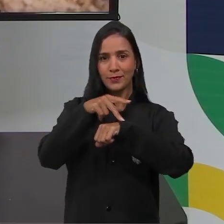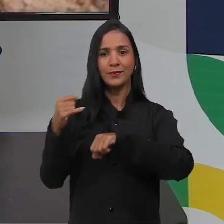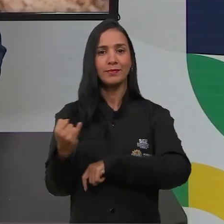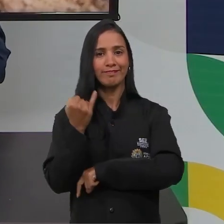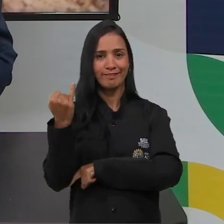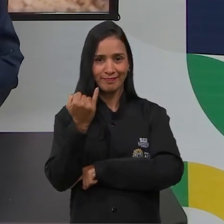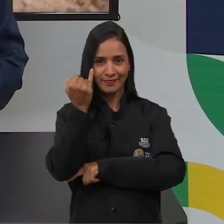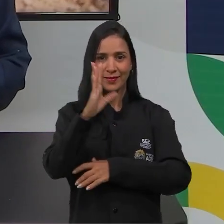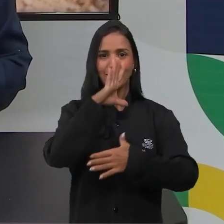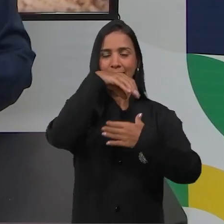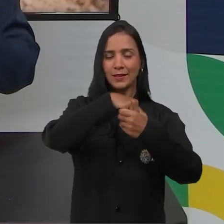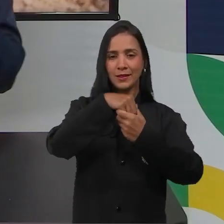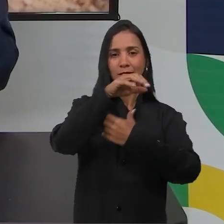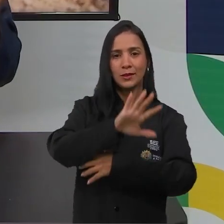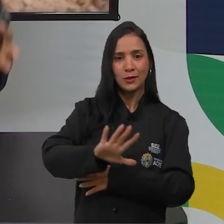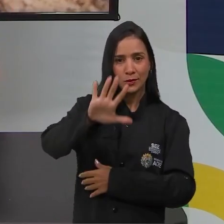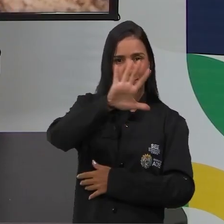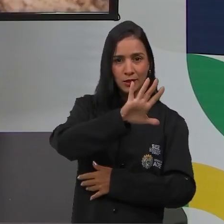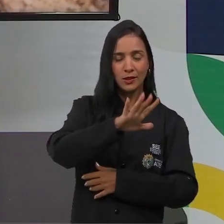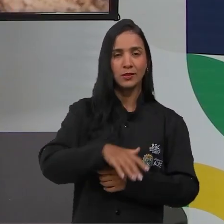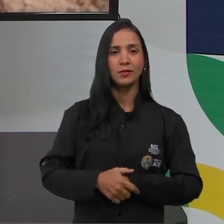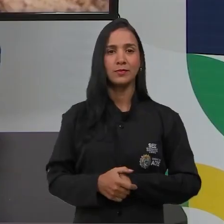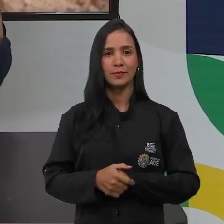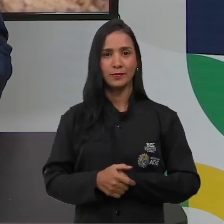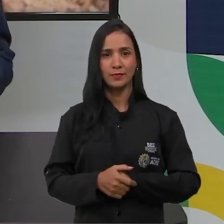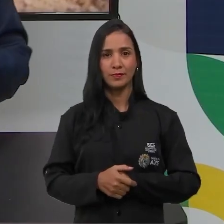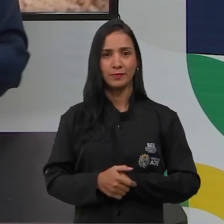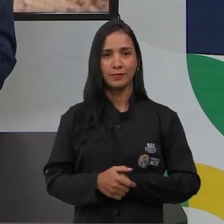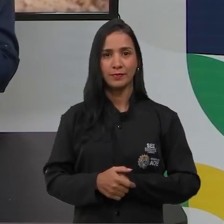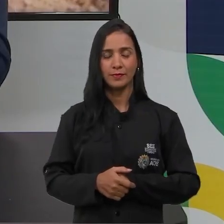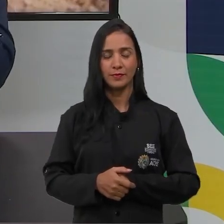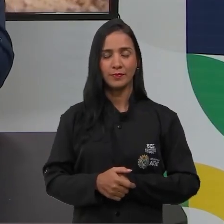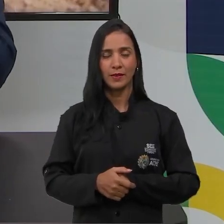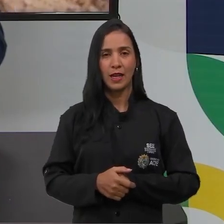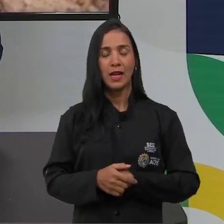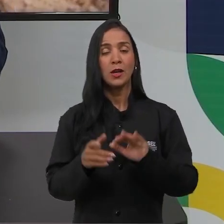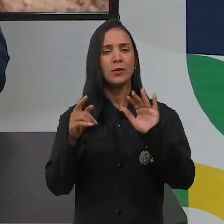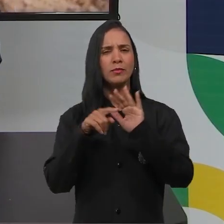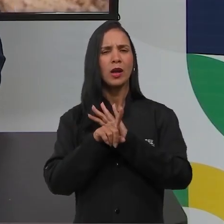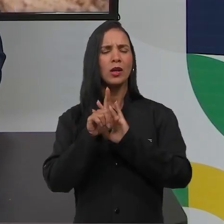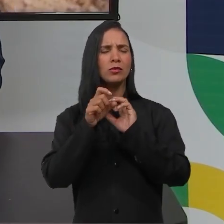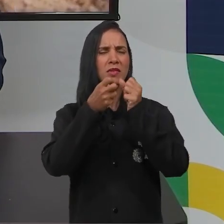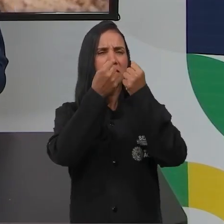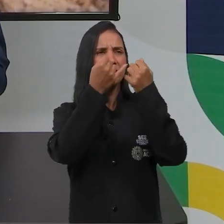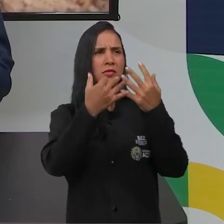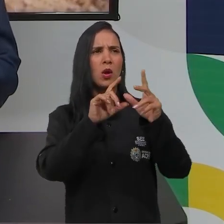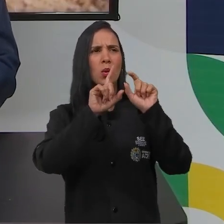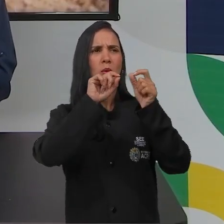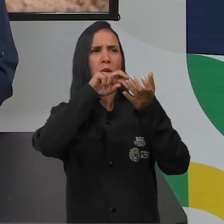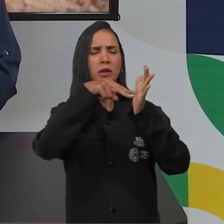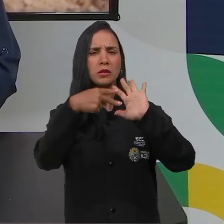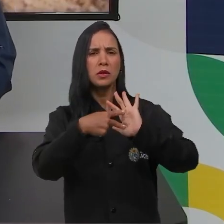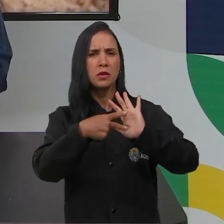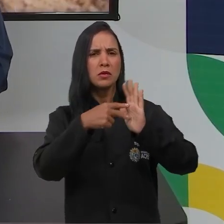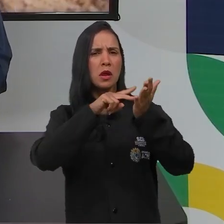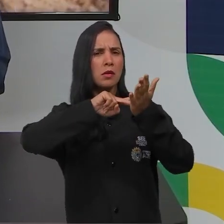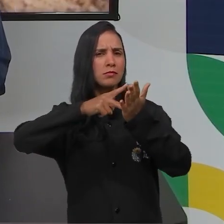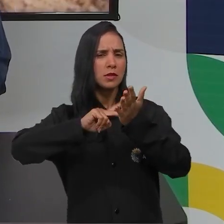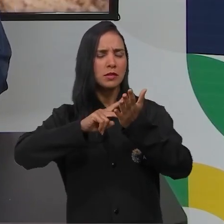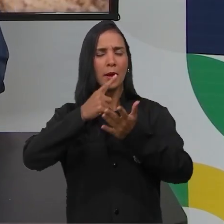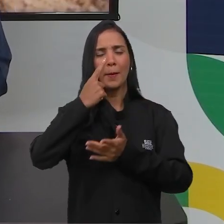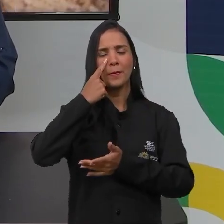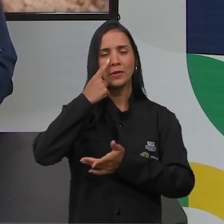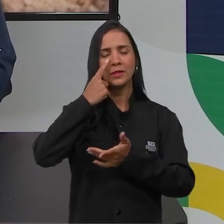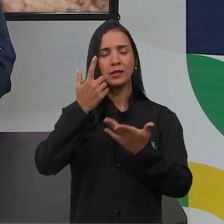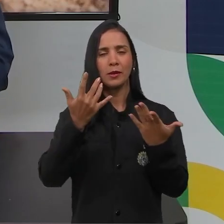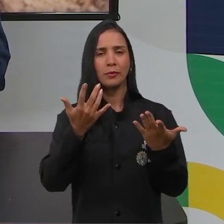países desse continente. Então, pessoal, vejam só. O que eu estou querendo falar agora? Que quando